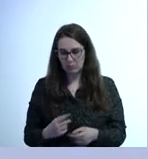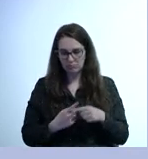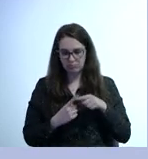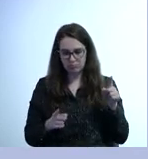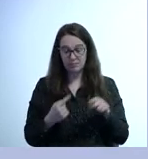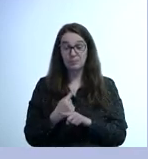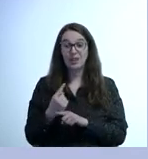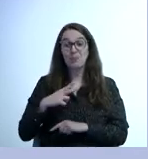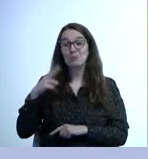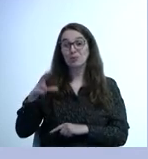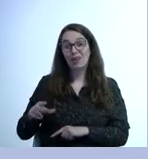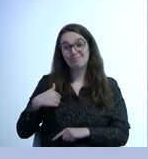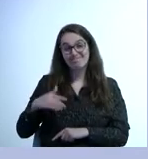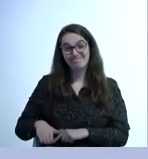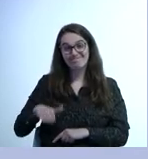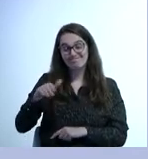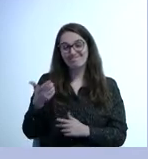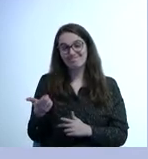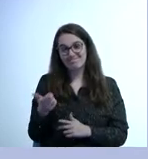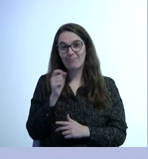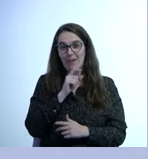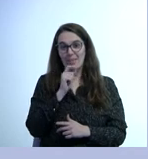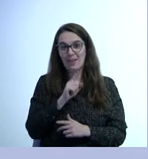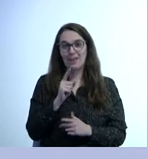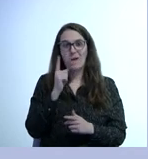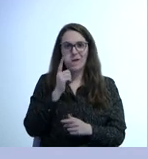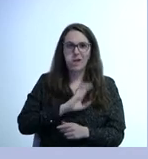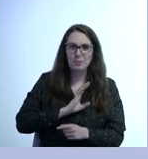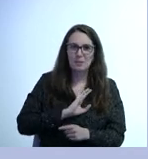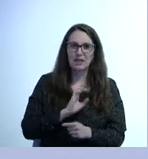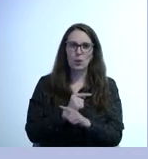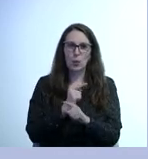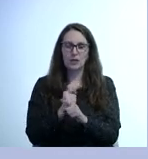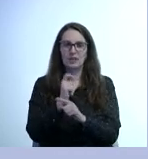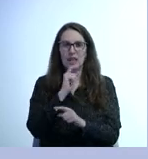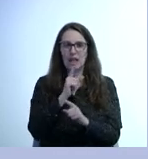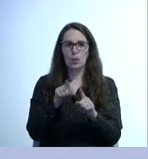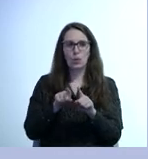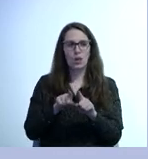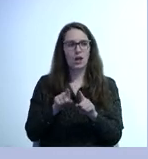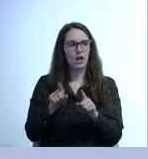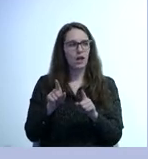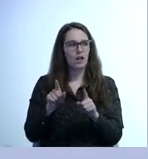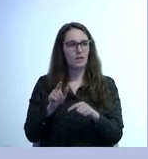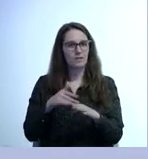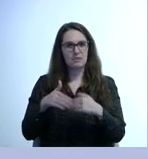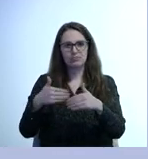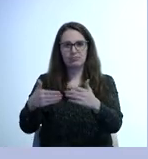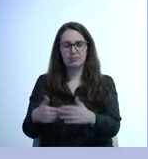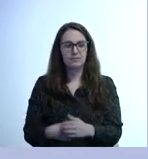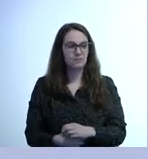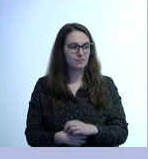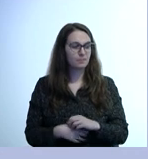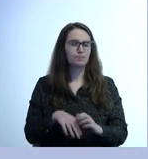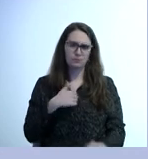sítio onde, apesar de tudo, a experimentação é maior, não é? Eu começava